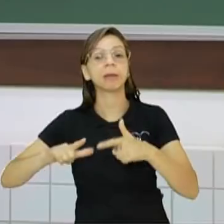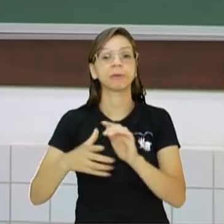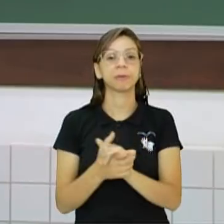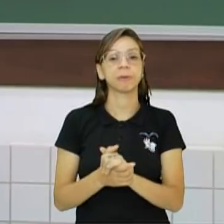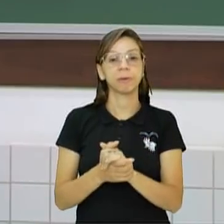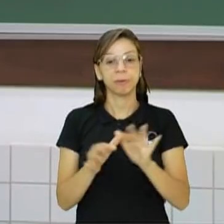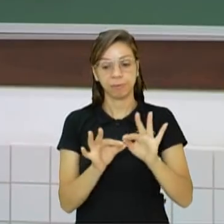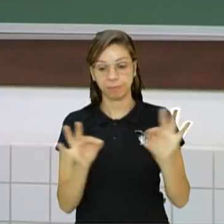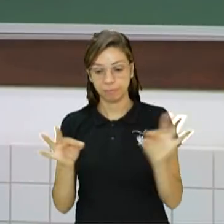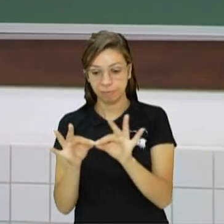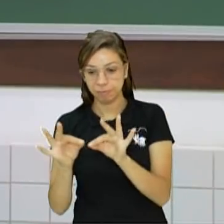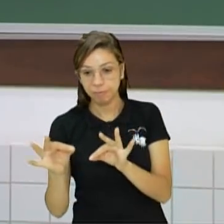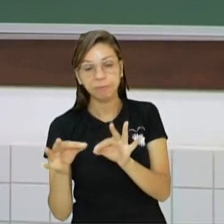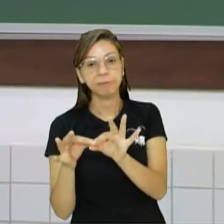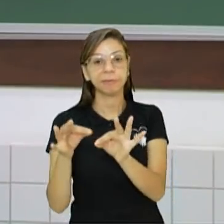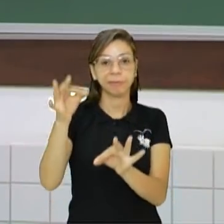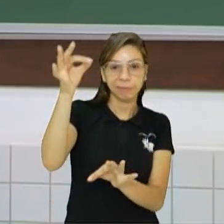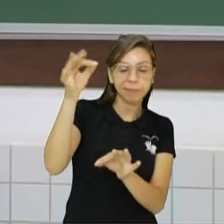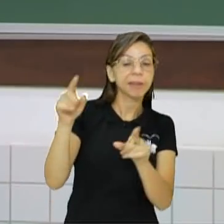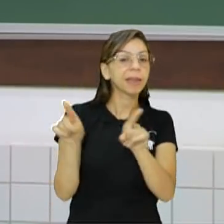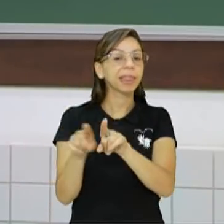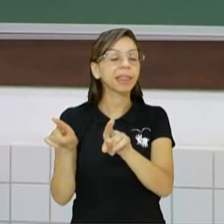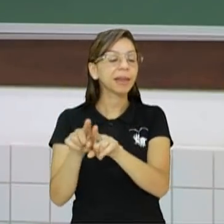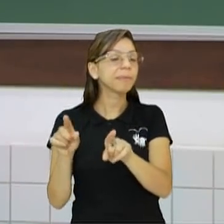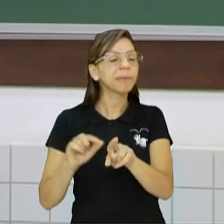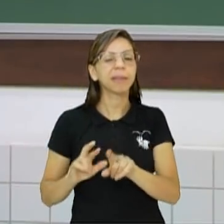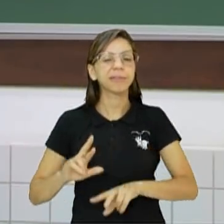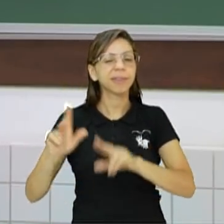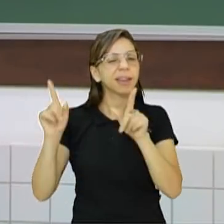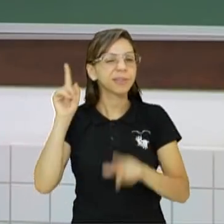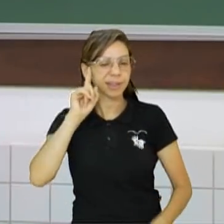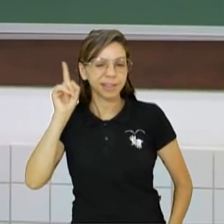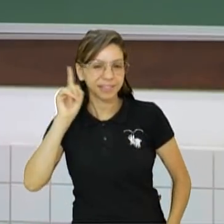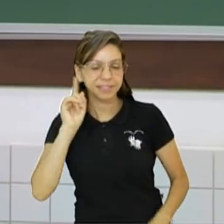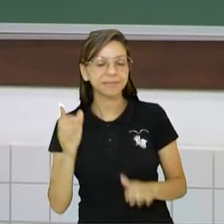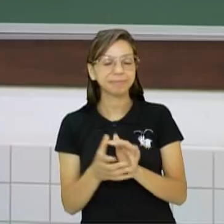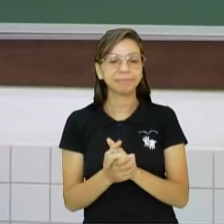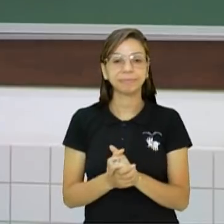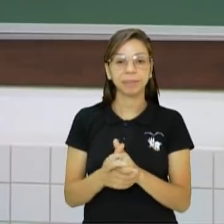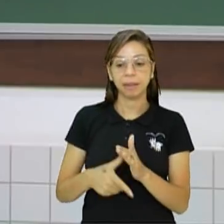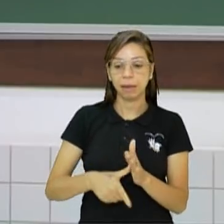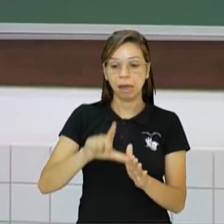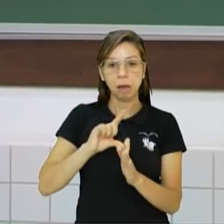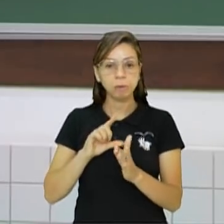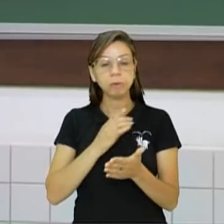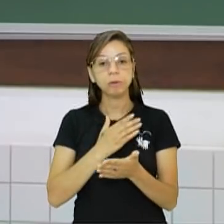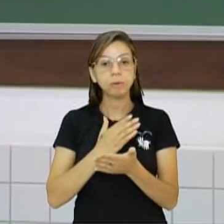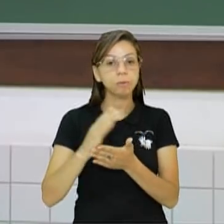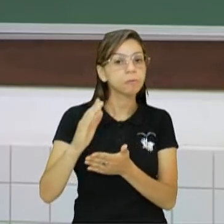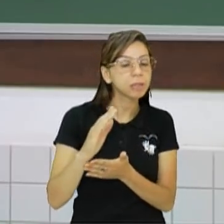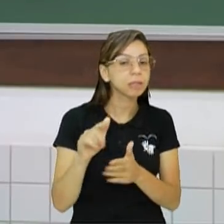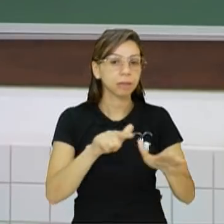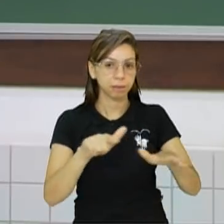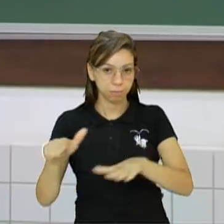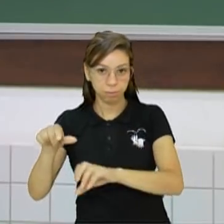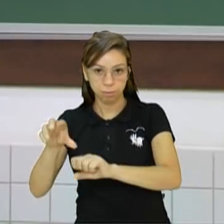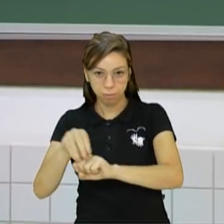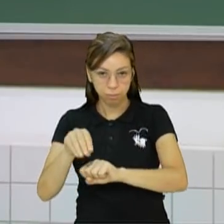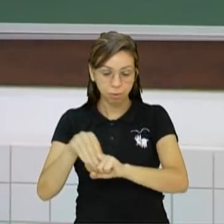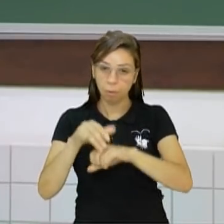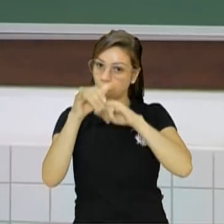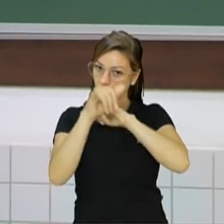né, do nosso dia a dia. E antes de nós continuarmos com a nossa semana do conhecimento, alguns avisos